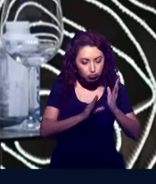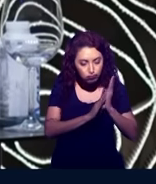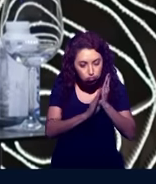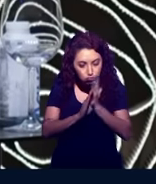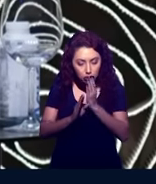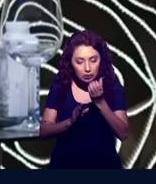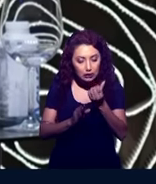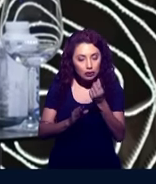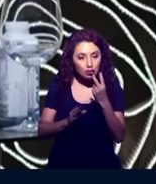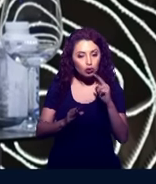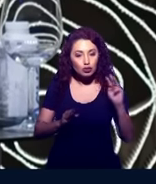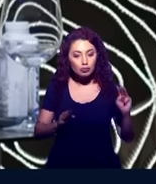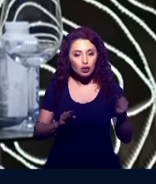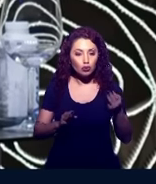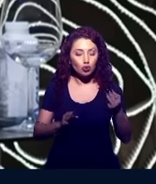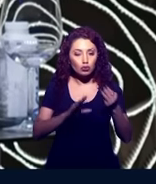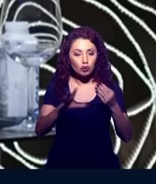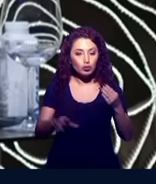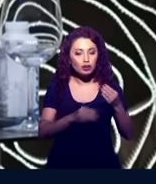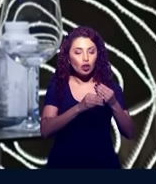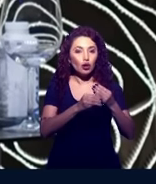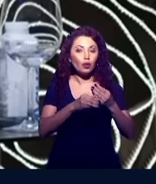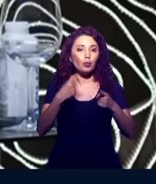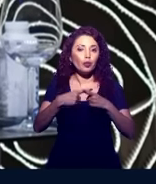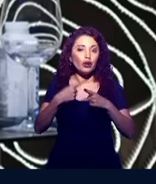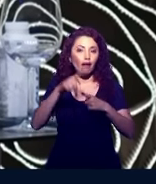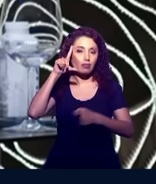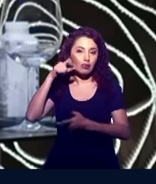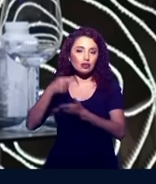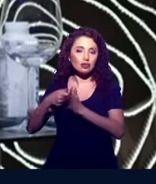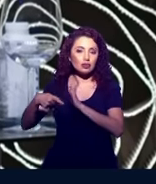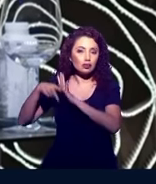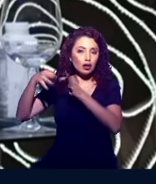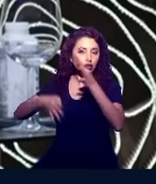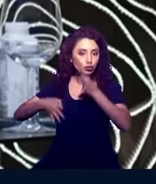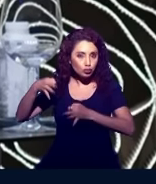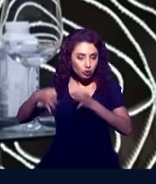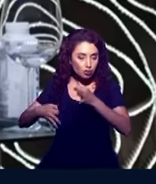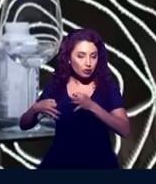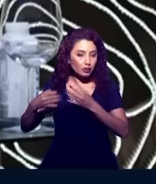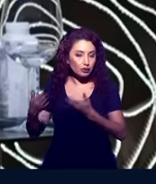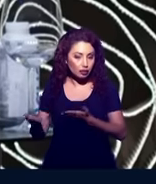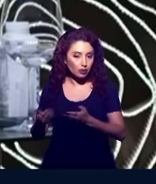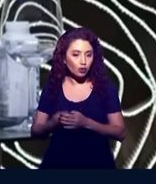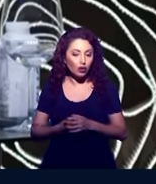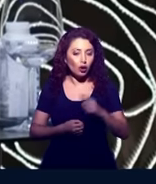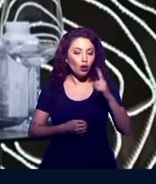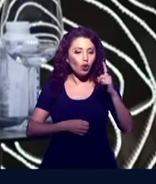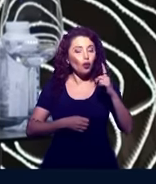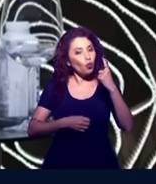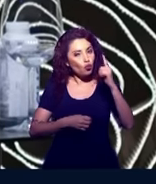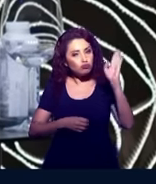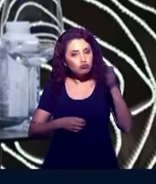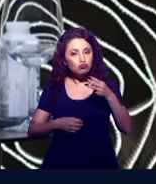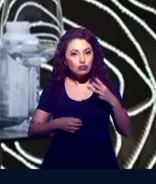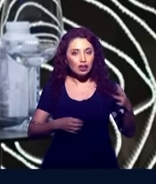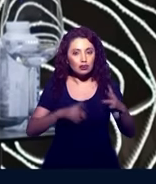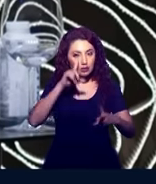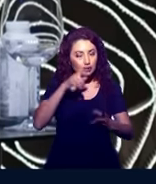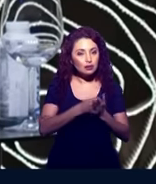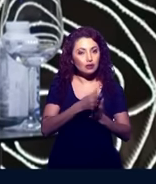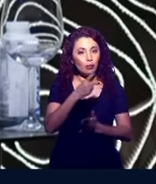bilhões de compensação por decisão judicial então 1/3 da compensação de piscofins diz